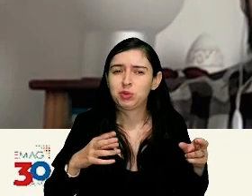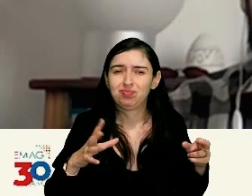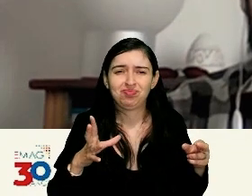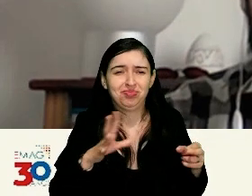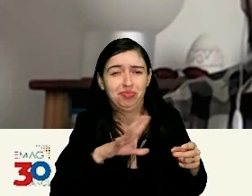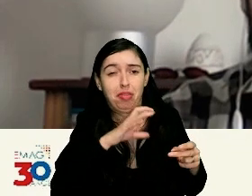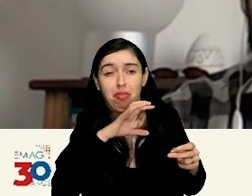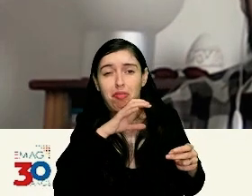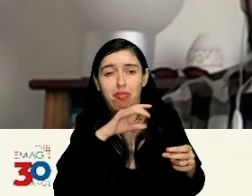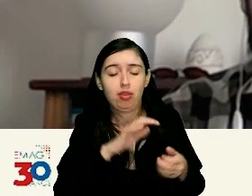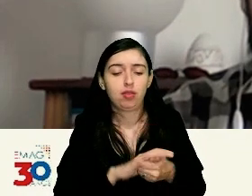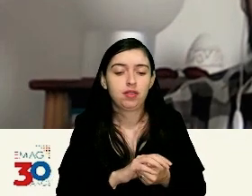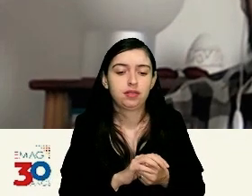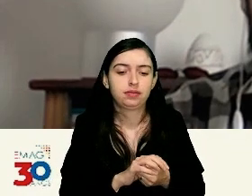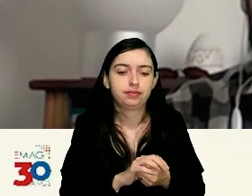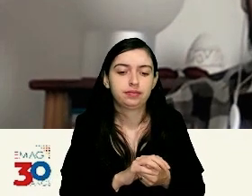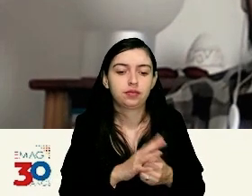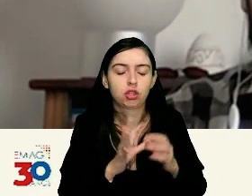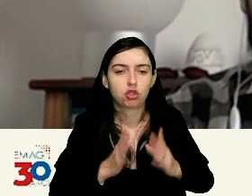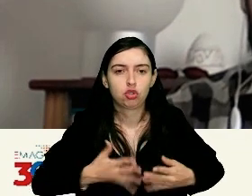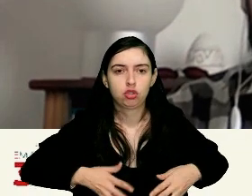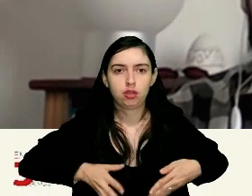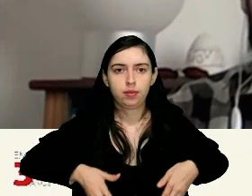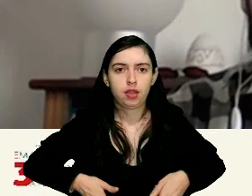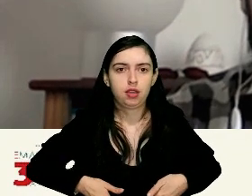Foi para pulmão e ossos, né?